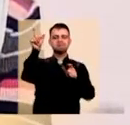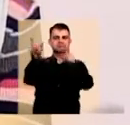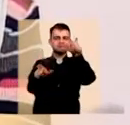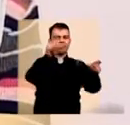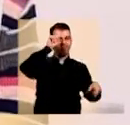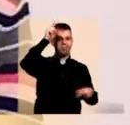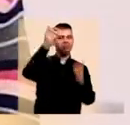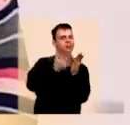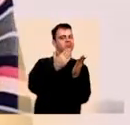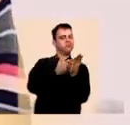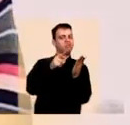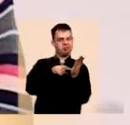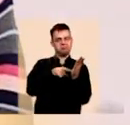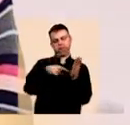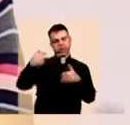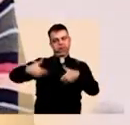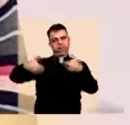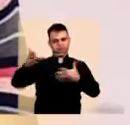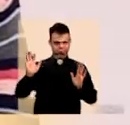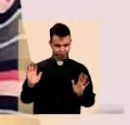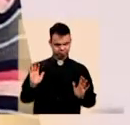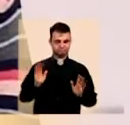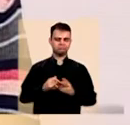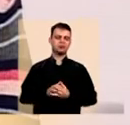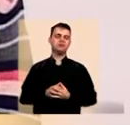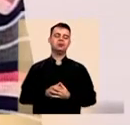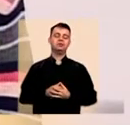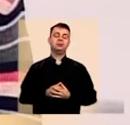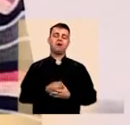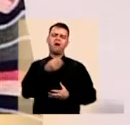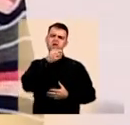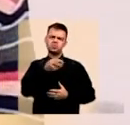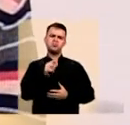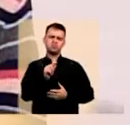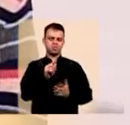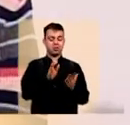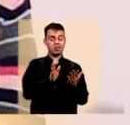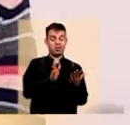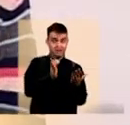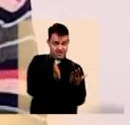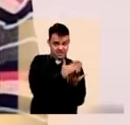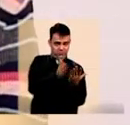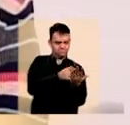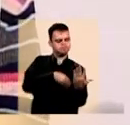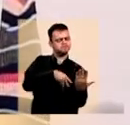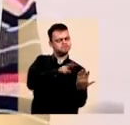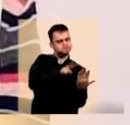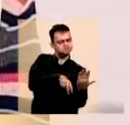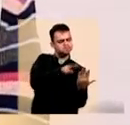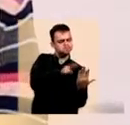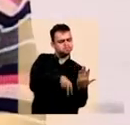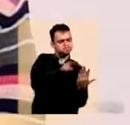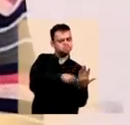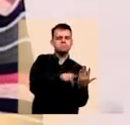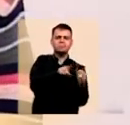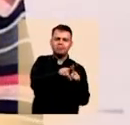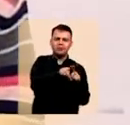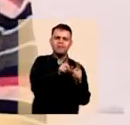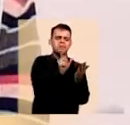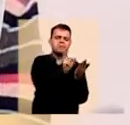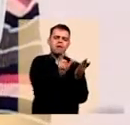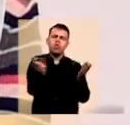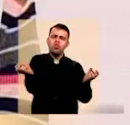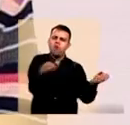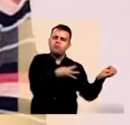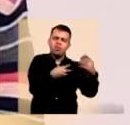autores, entendeu? E eu acho, assim, que a leitura, além de você conhecer um vocabulário,